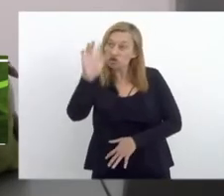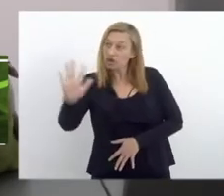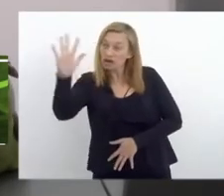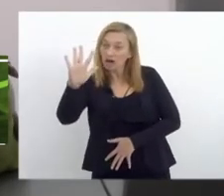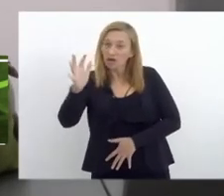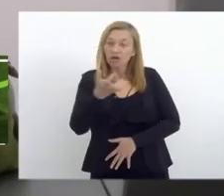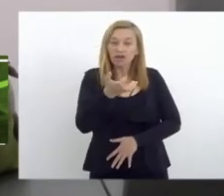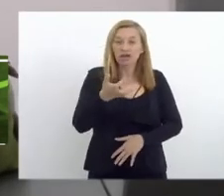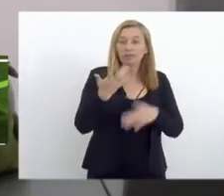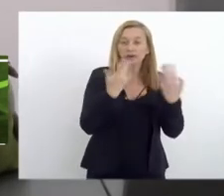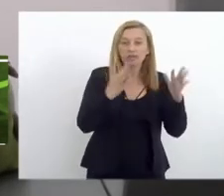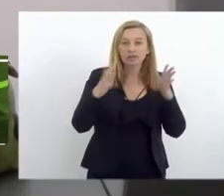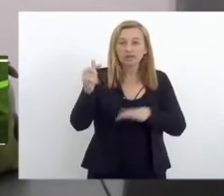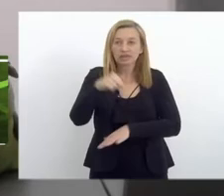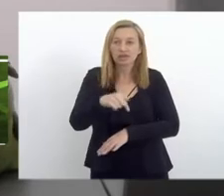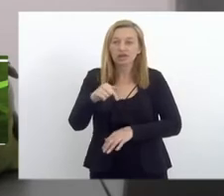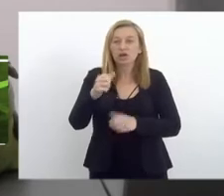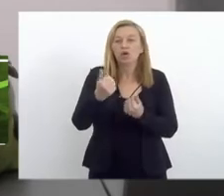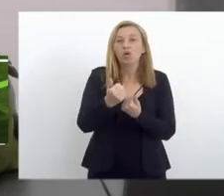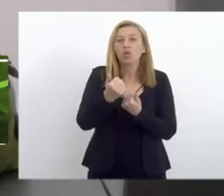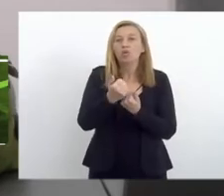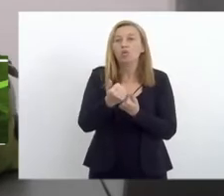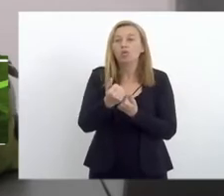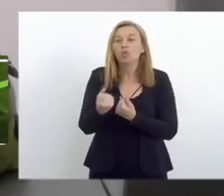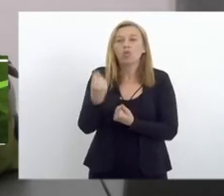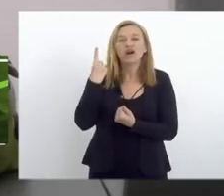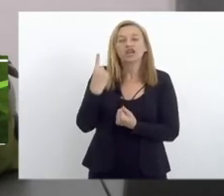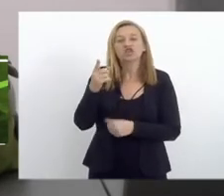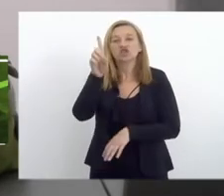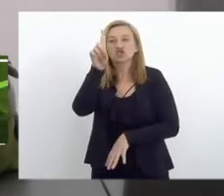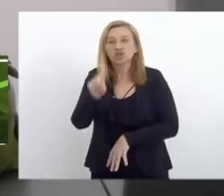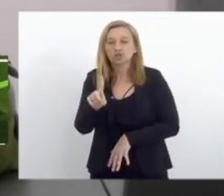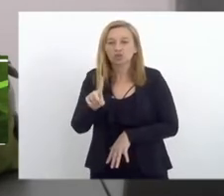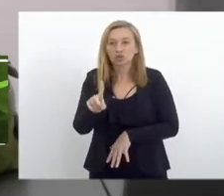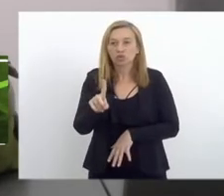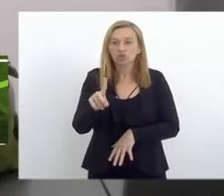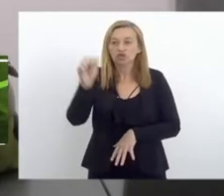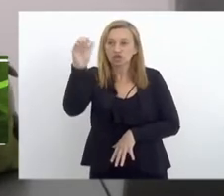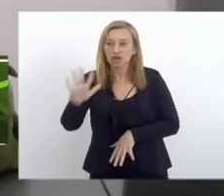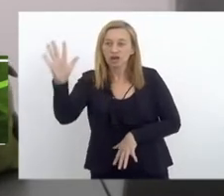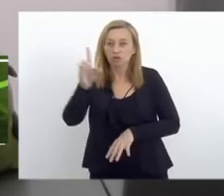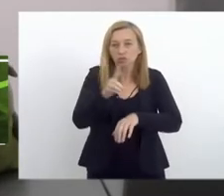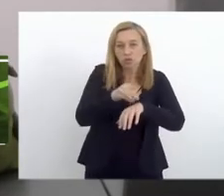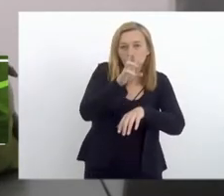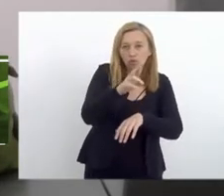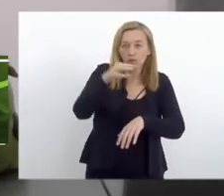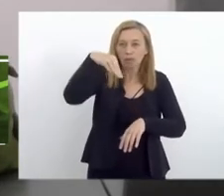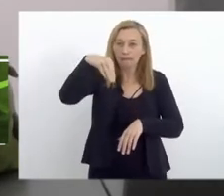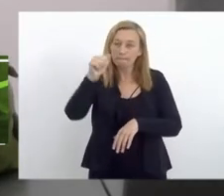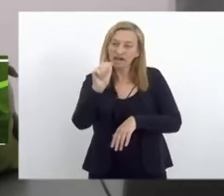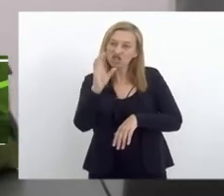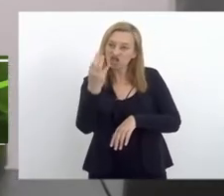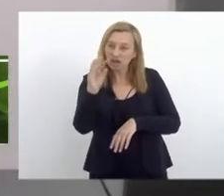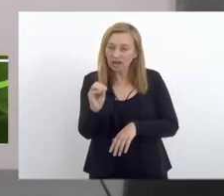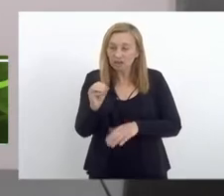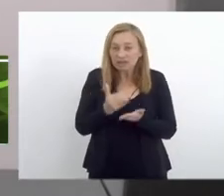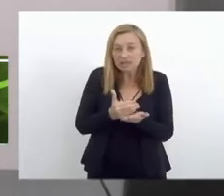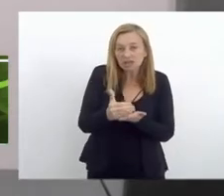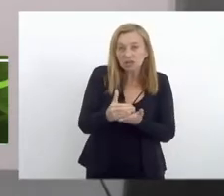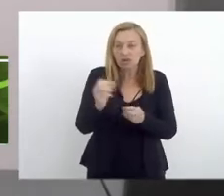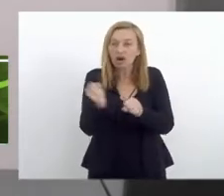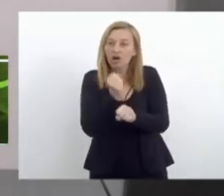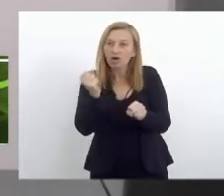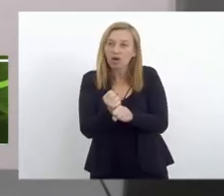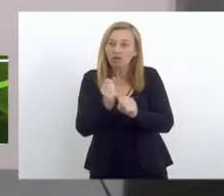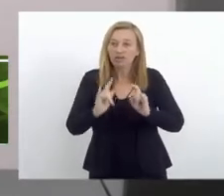também saudar aqui o ex-diretor-geral, o doutor Machado, que iniciou a obra deste